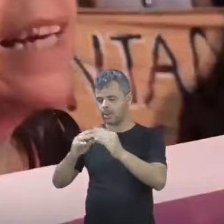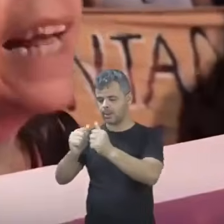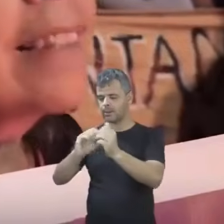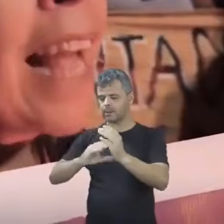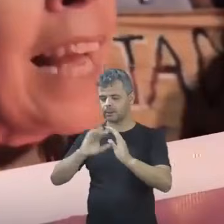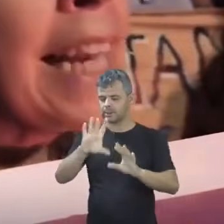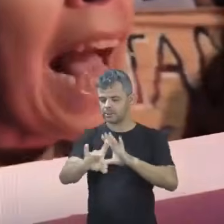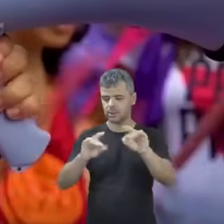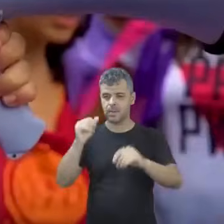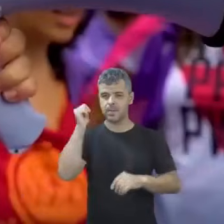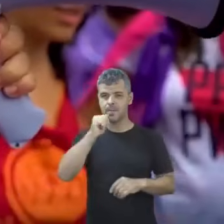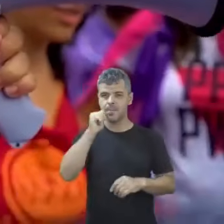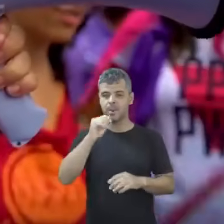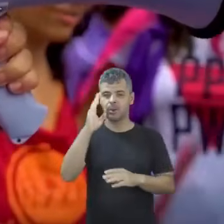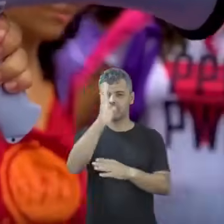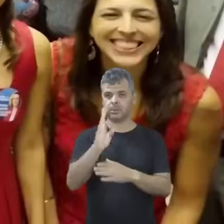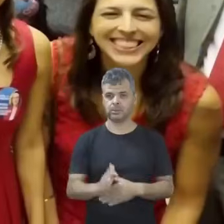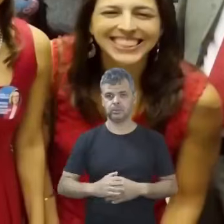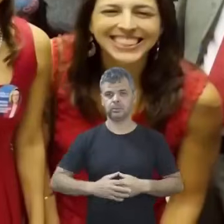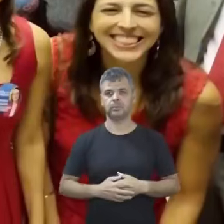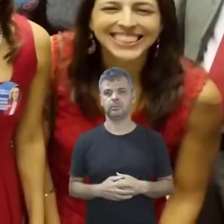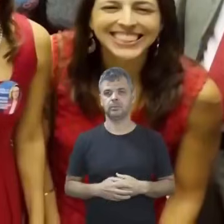mais elege mulheres no Brasil.